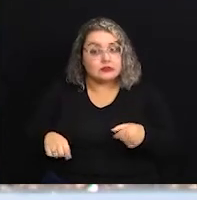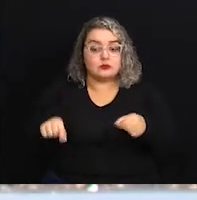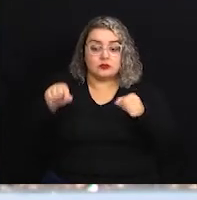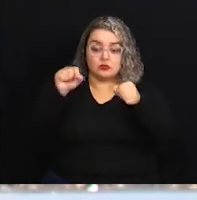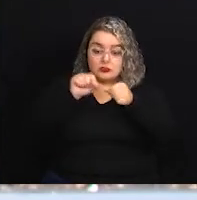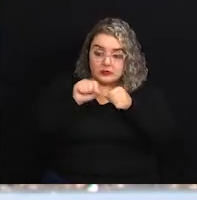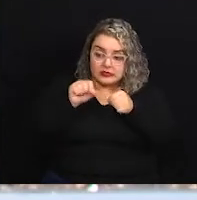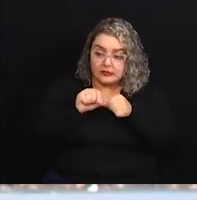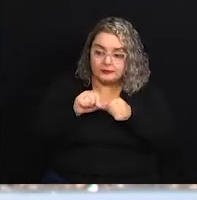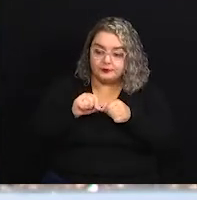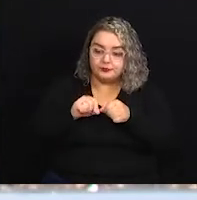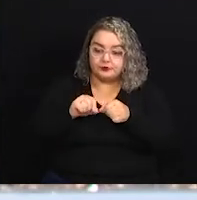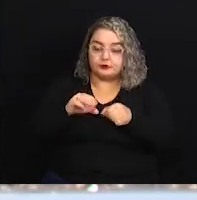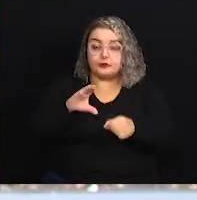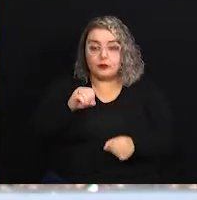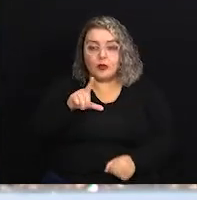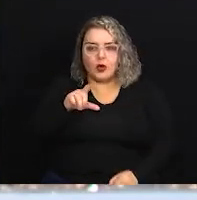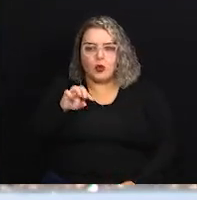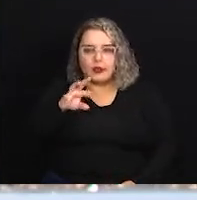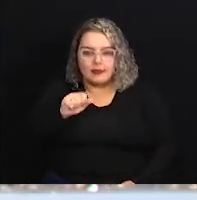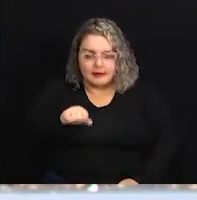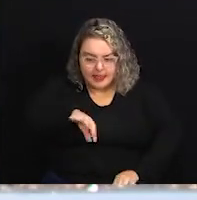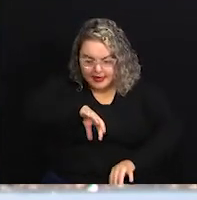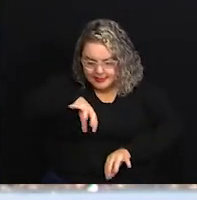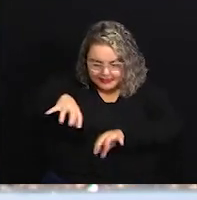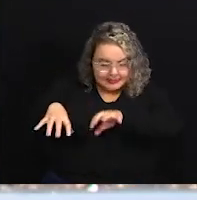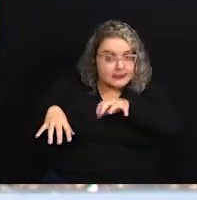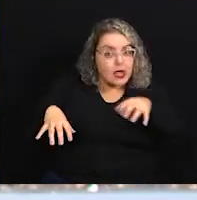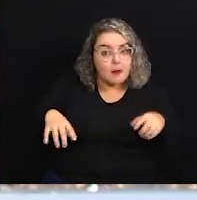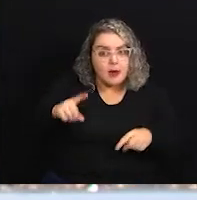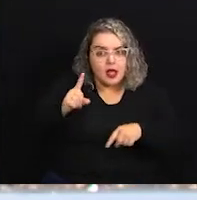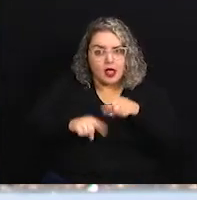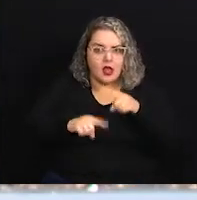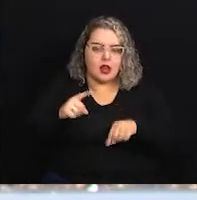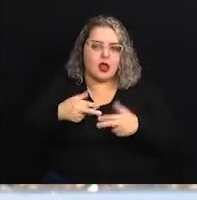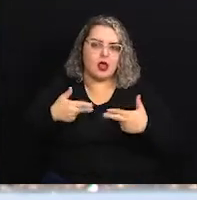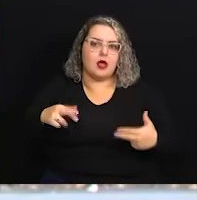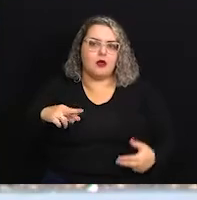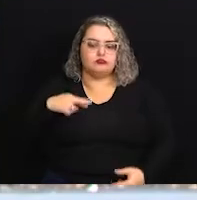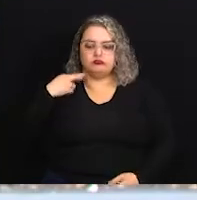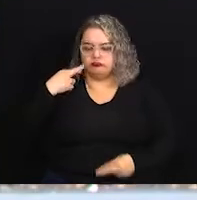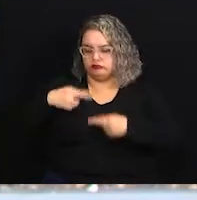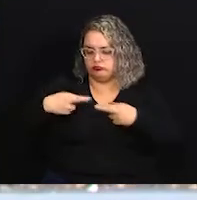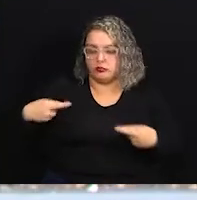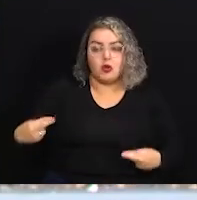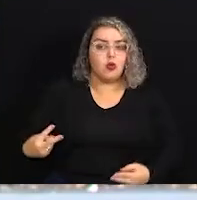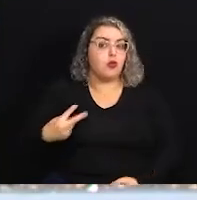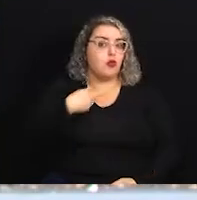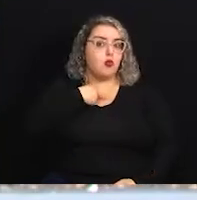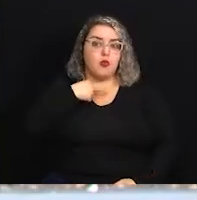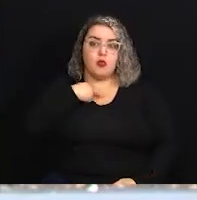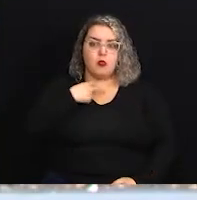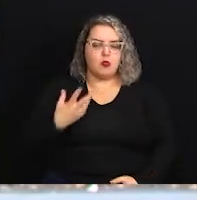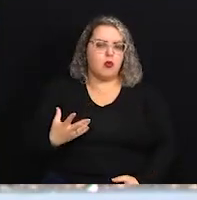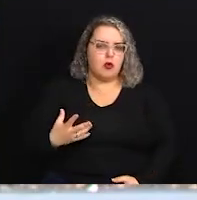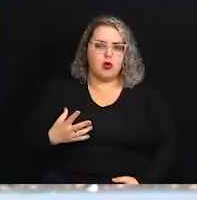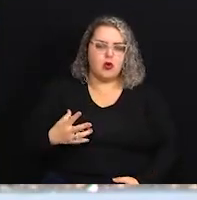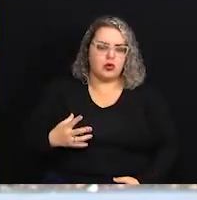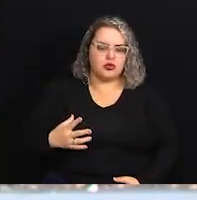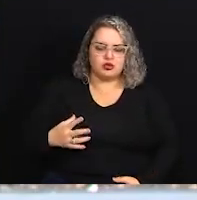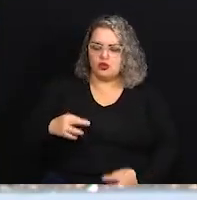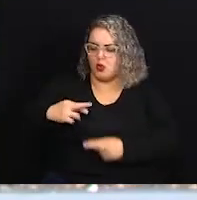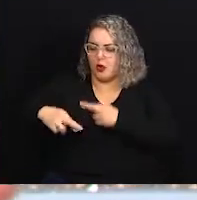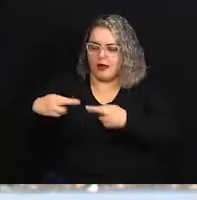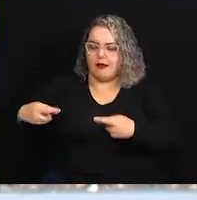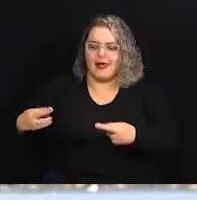aquela coleta, sabe, separar os materiais recicláveis. Você não deve descartar aquilo que é reciclável,